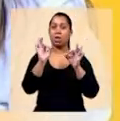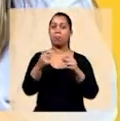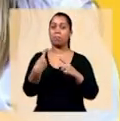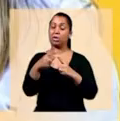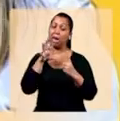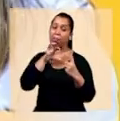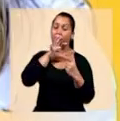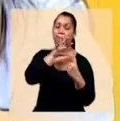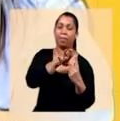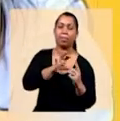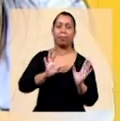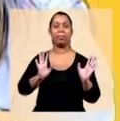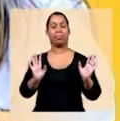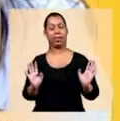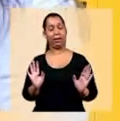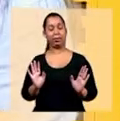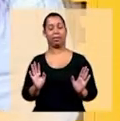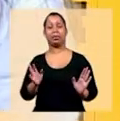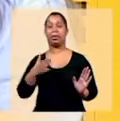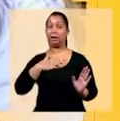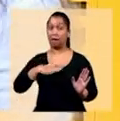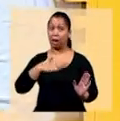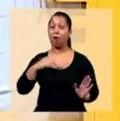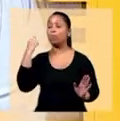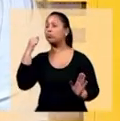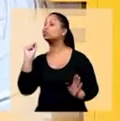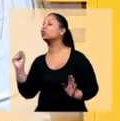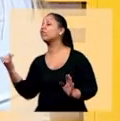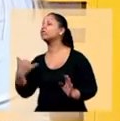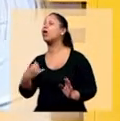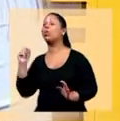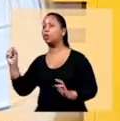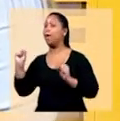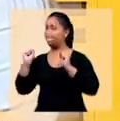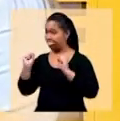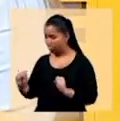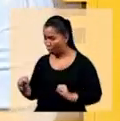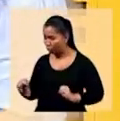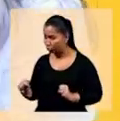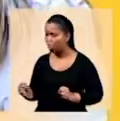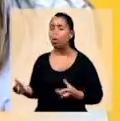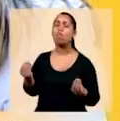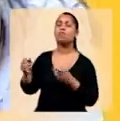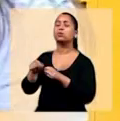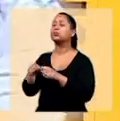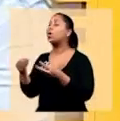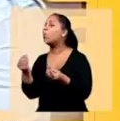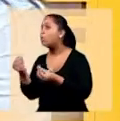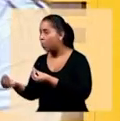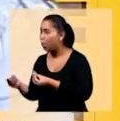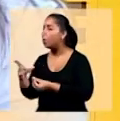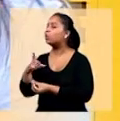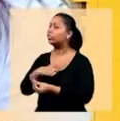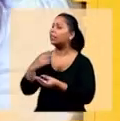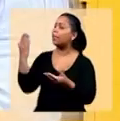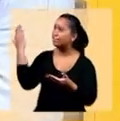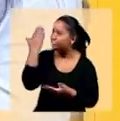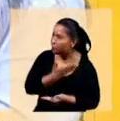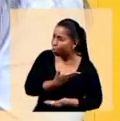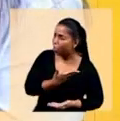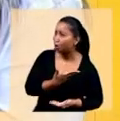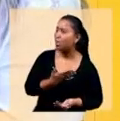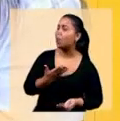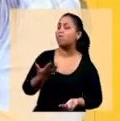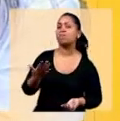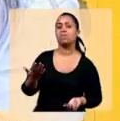justa causa porque ele está assediando moralmente. Espera aí, o que o jurídico me recomenda? Eu posso isso? Como que eu vou fazer isso? Eu tenho